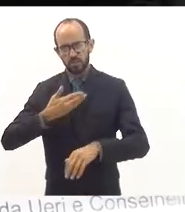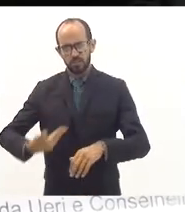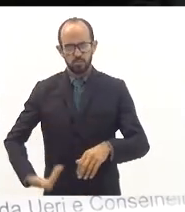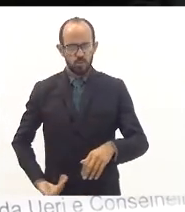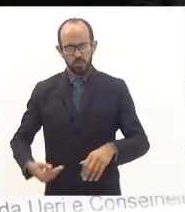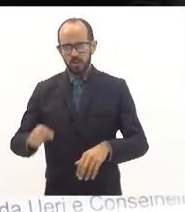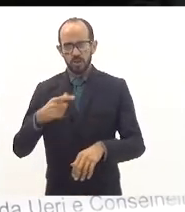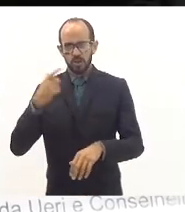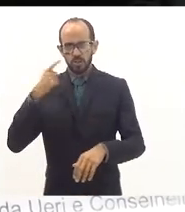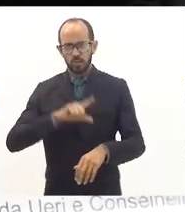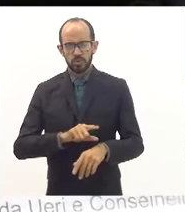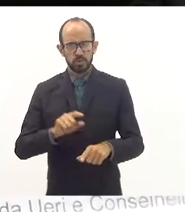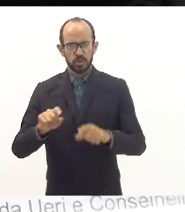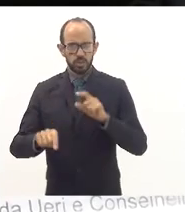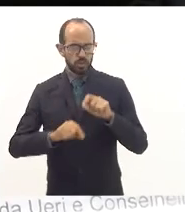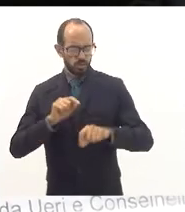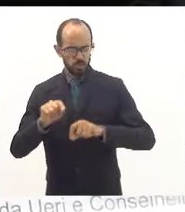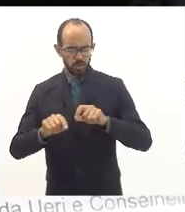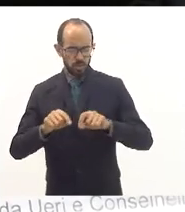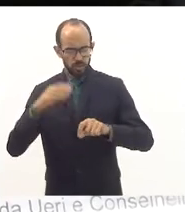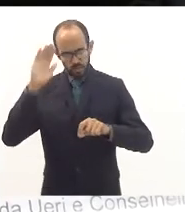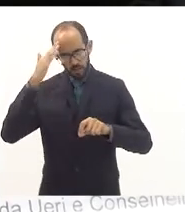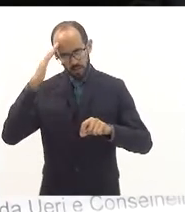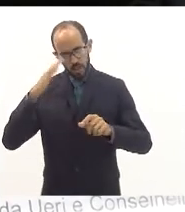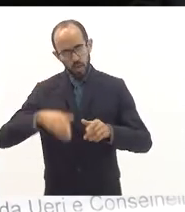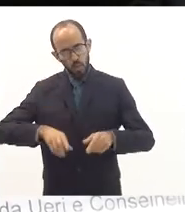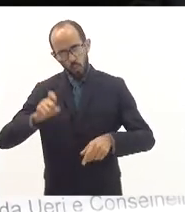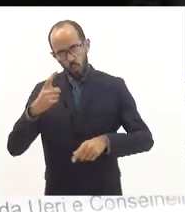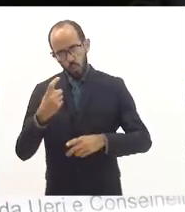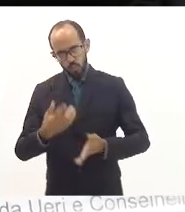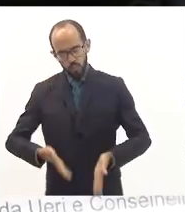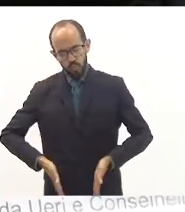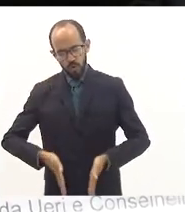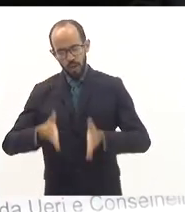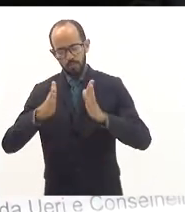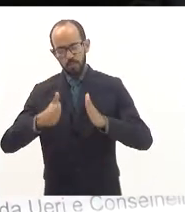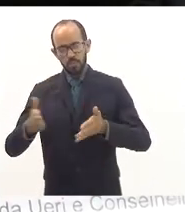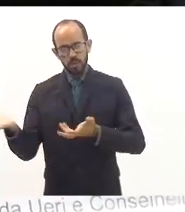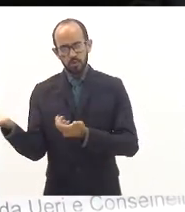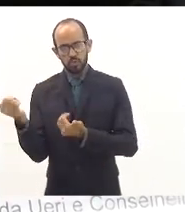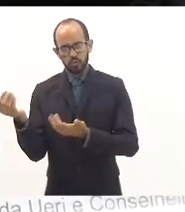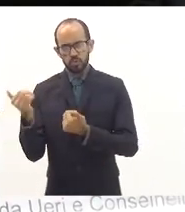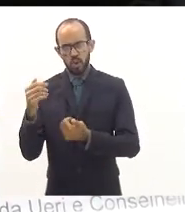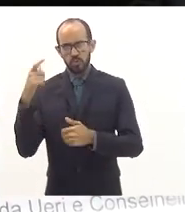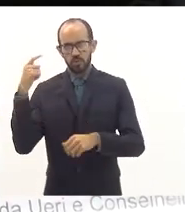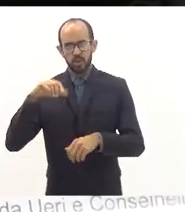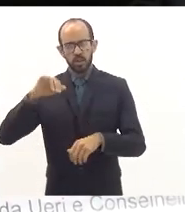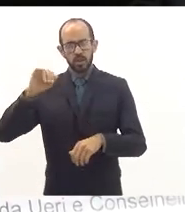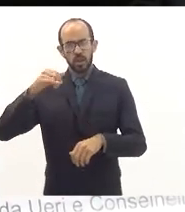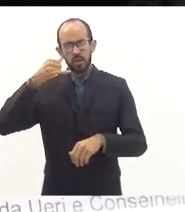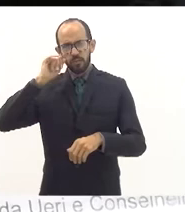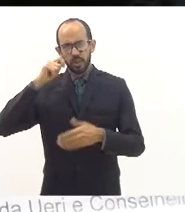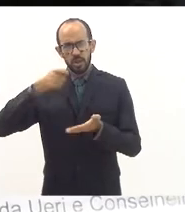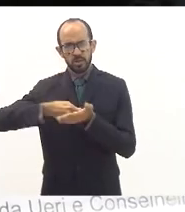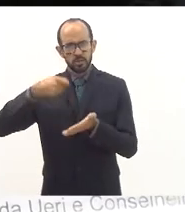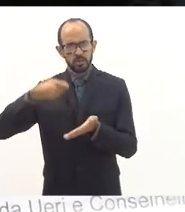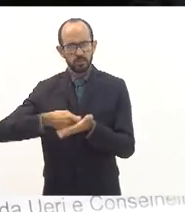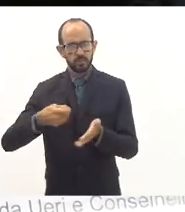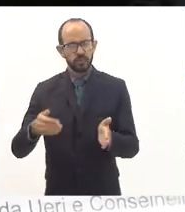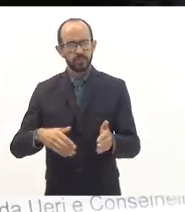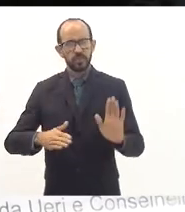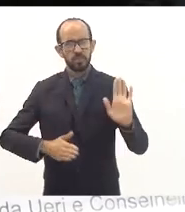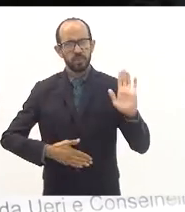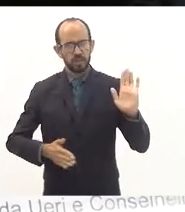que considerava o único caminho para tirar o jovem da exploração e da